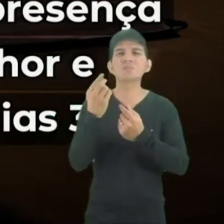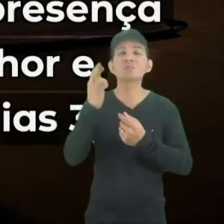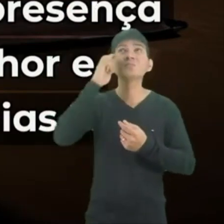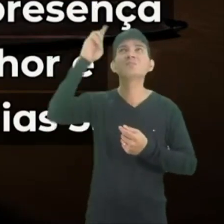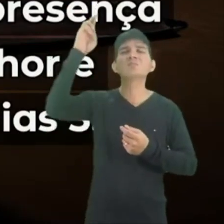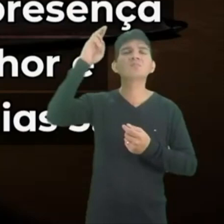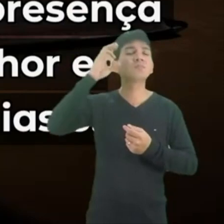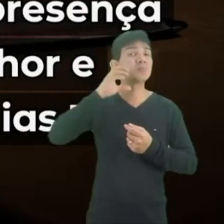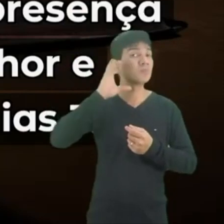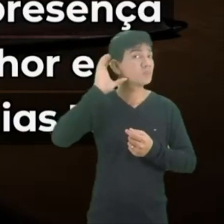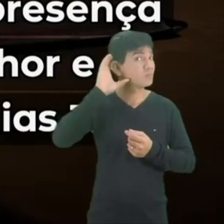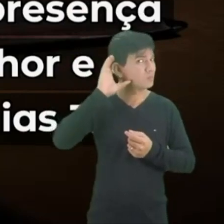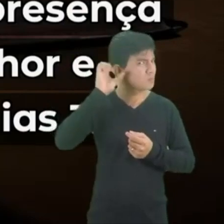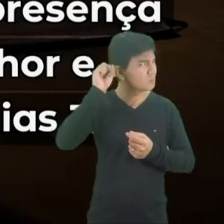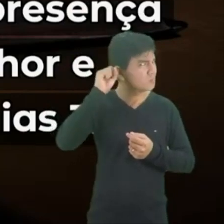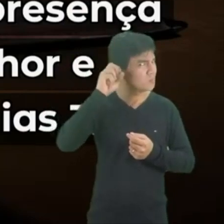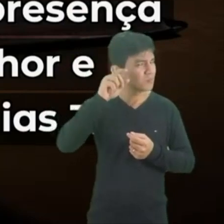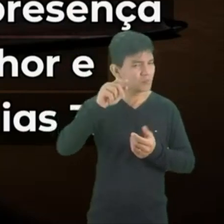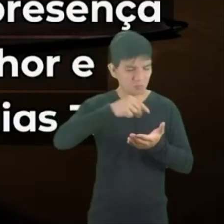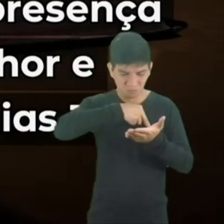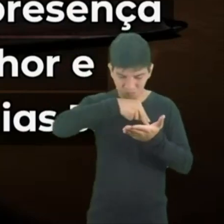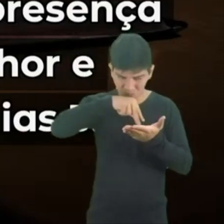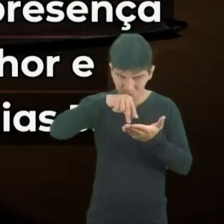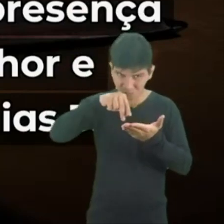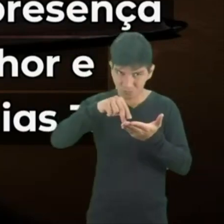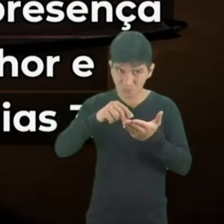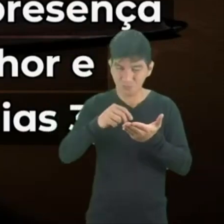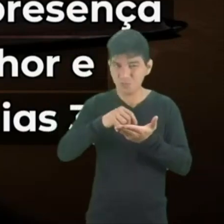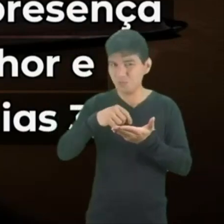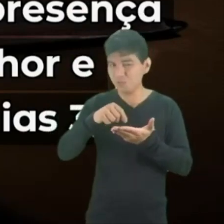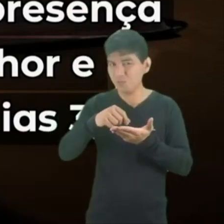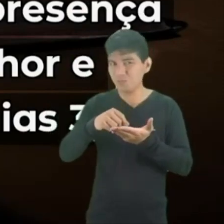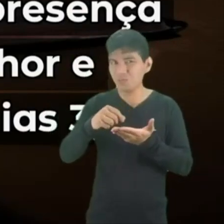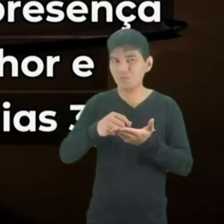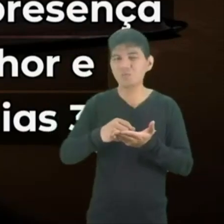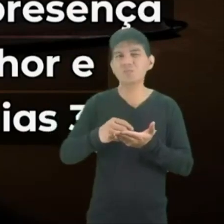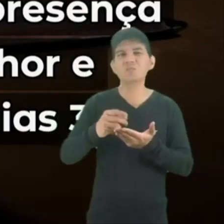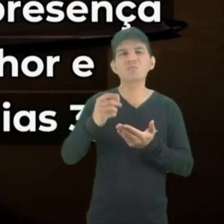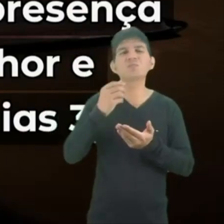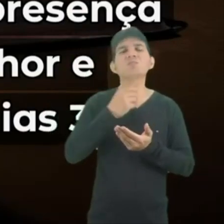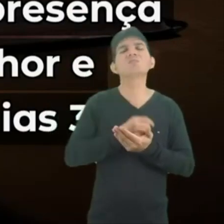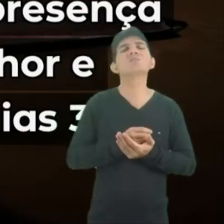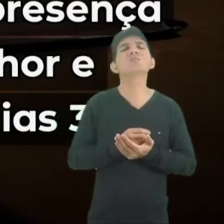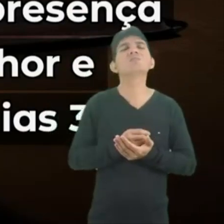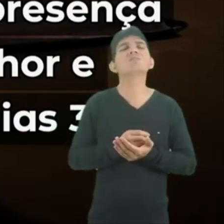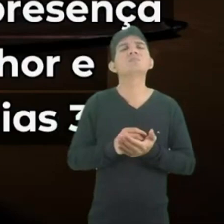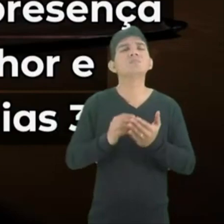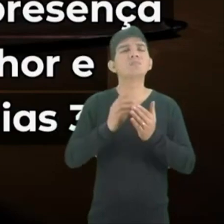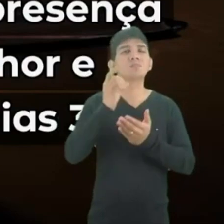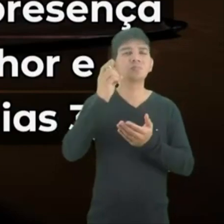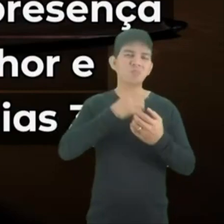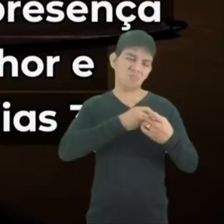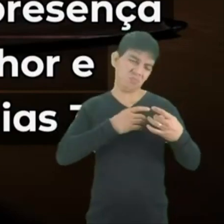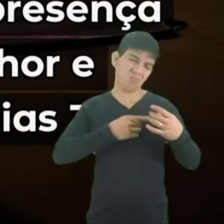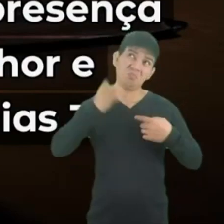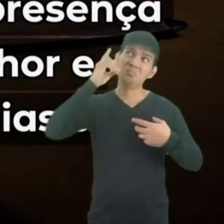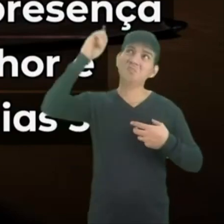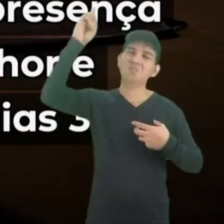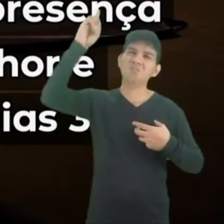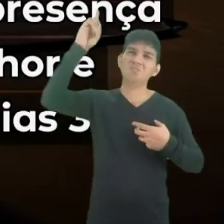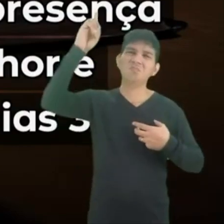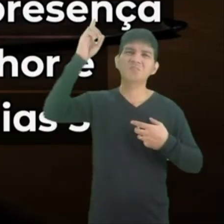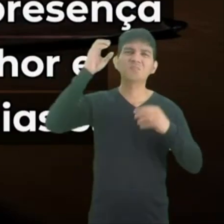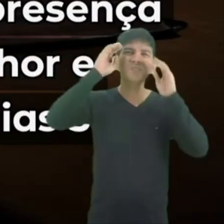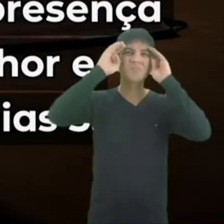com atenção. Foi escrito um livro com memorial na sua presença acerca dos que temiam ao Senhor e honravam o